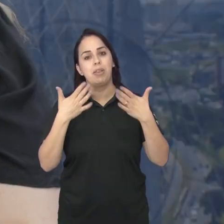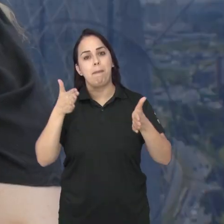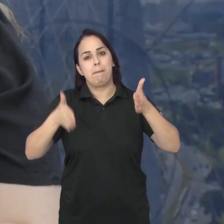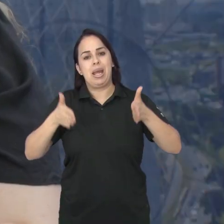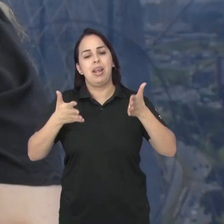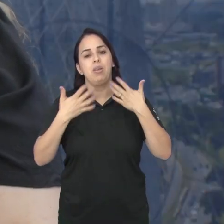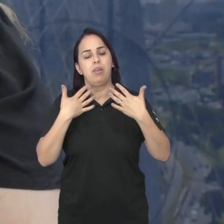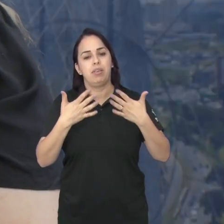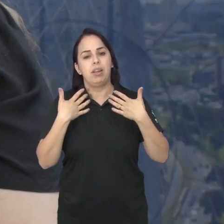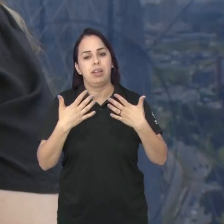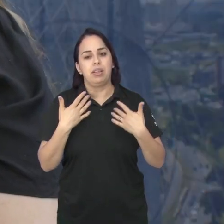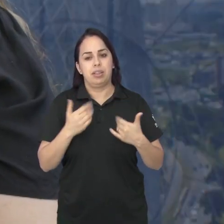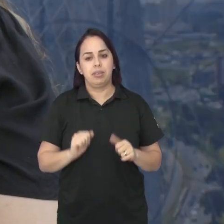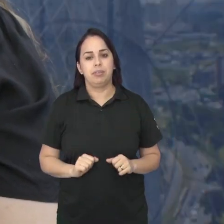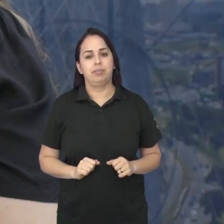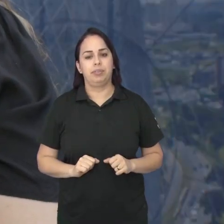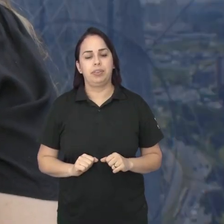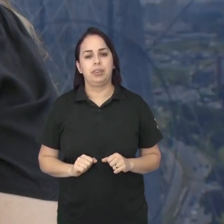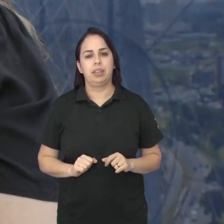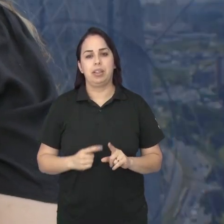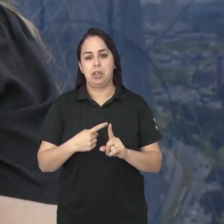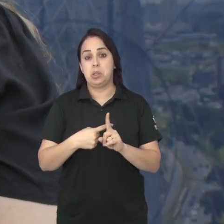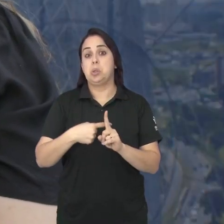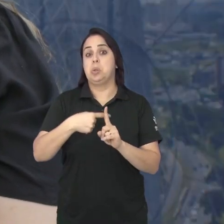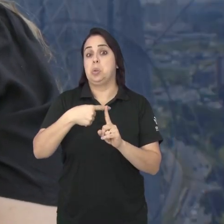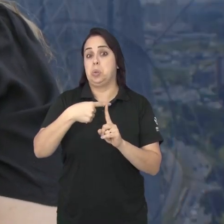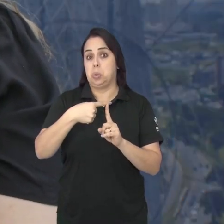verão desse ano, a tendência é que a gente tenha